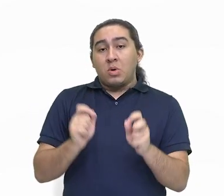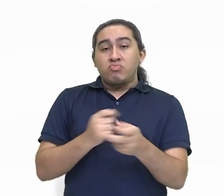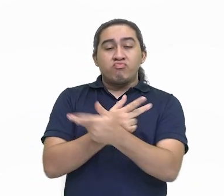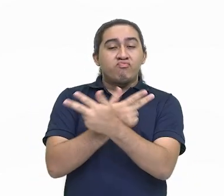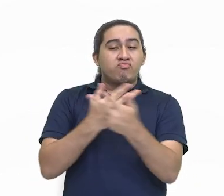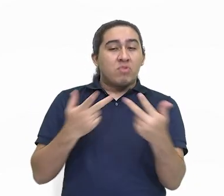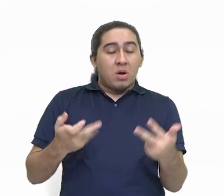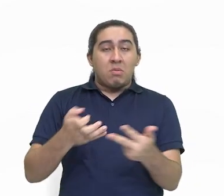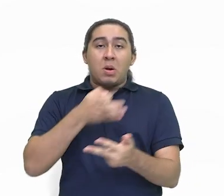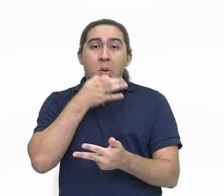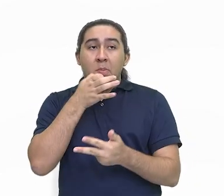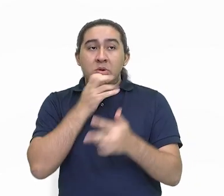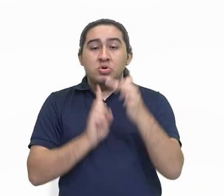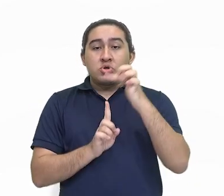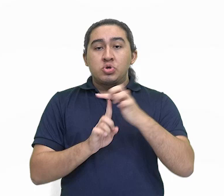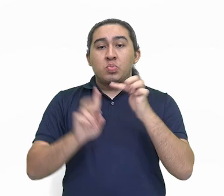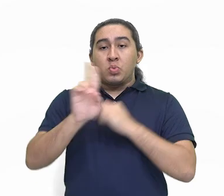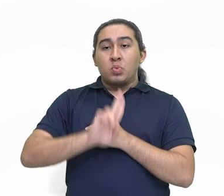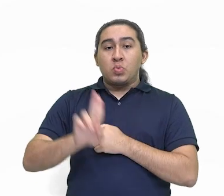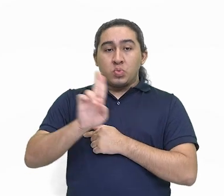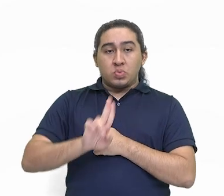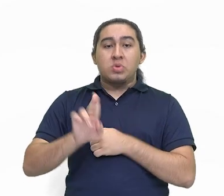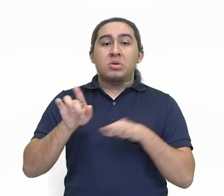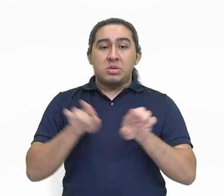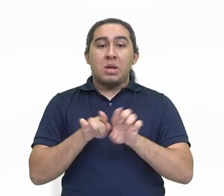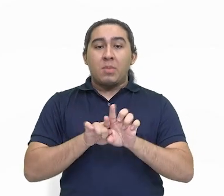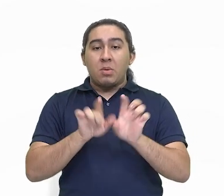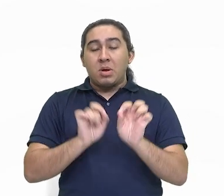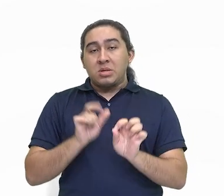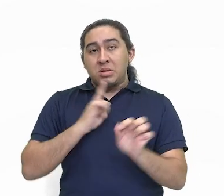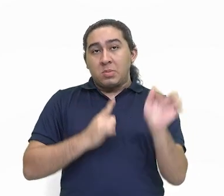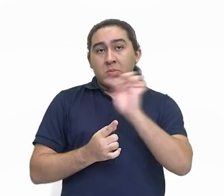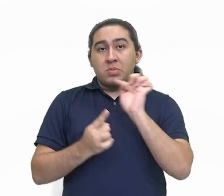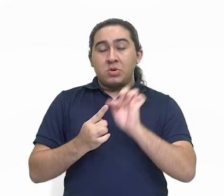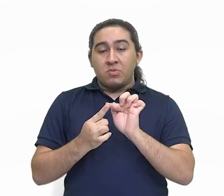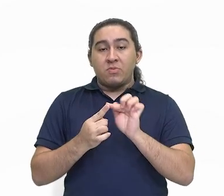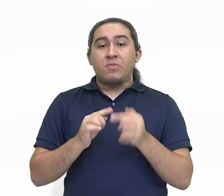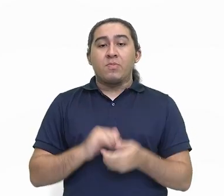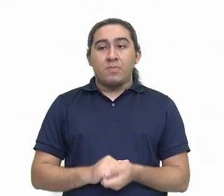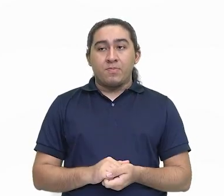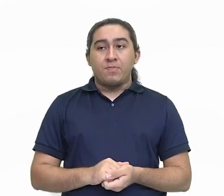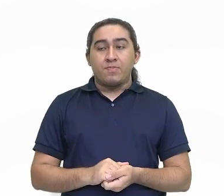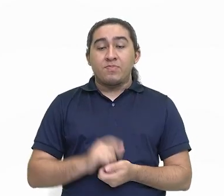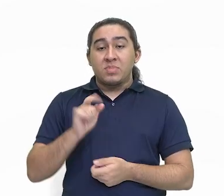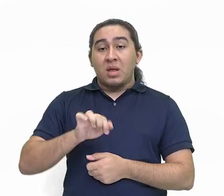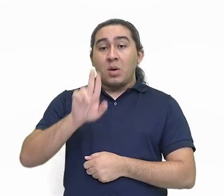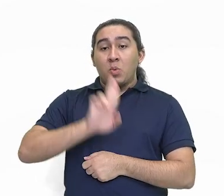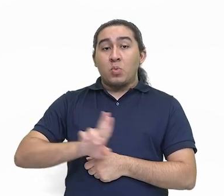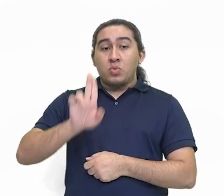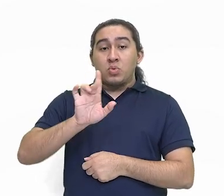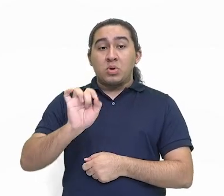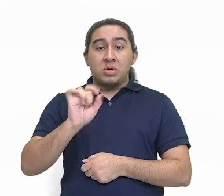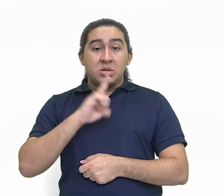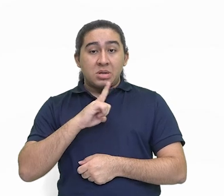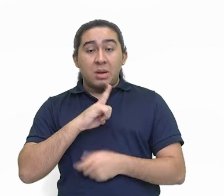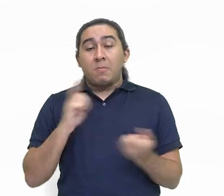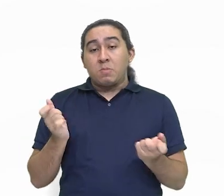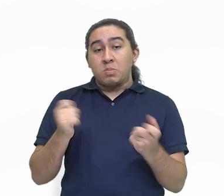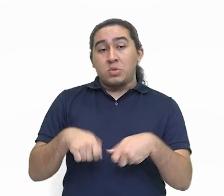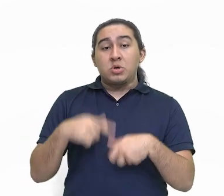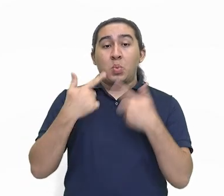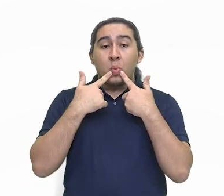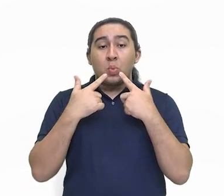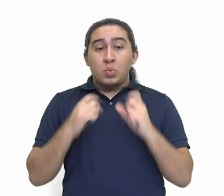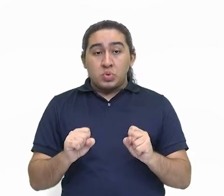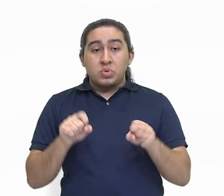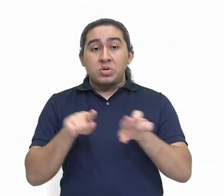percepção dos tipos de argumentos utilizados e seus objetivos, na utilização de mecanismos